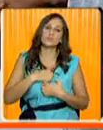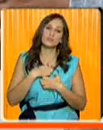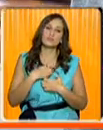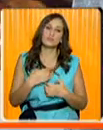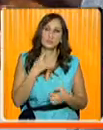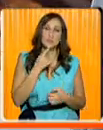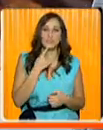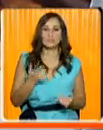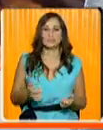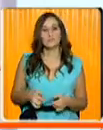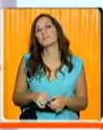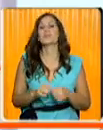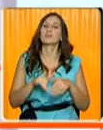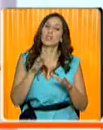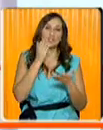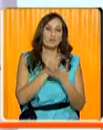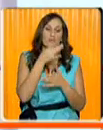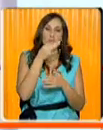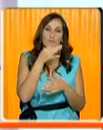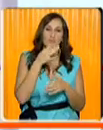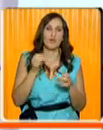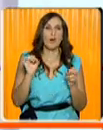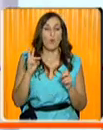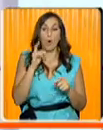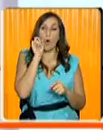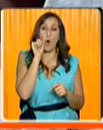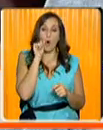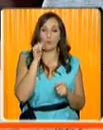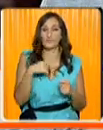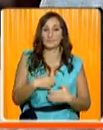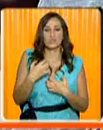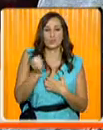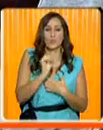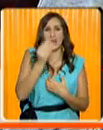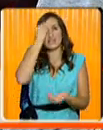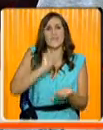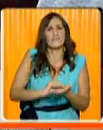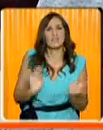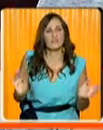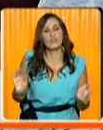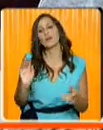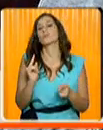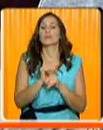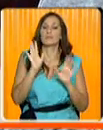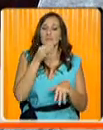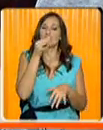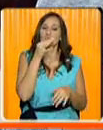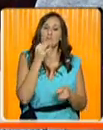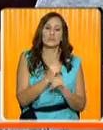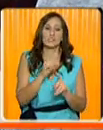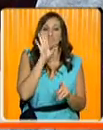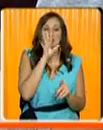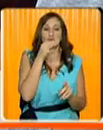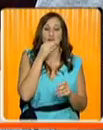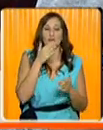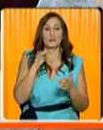sentimentos, entendes? Só estão a falar, portanto, ou os homens não têm sentimentos, inventam. E porque têm que falar, porque senão